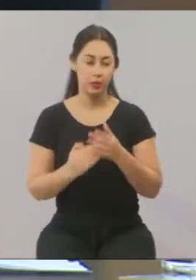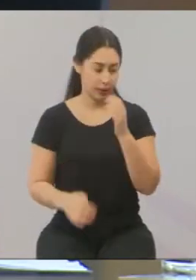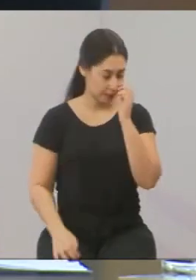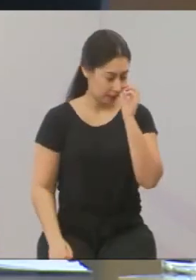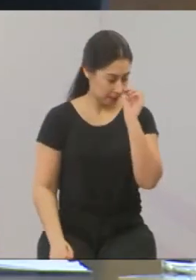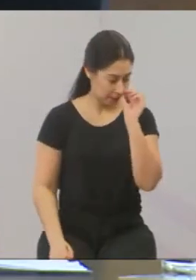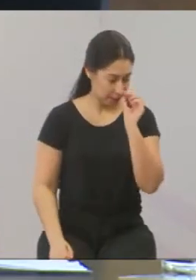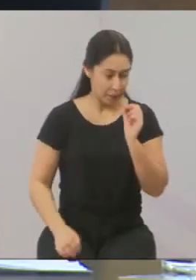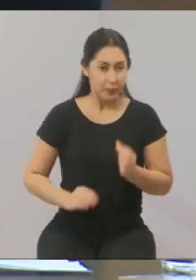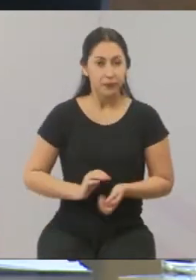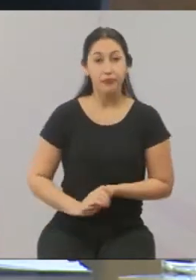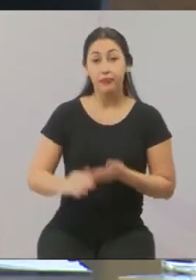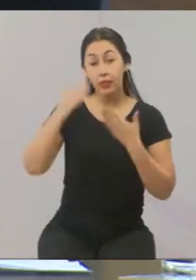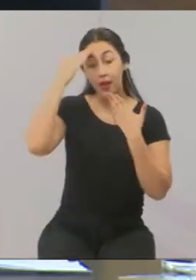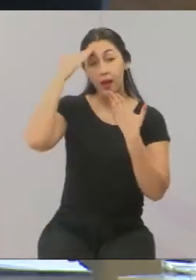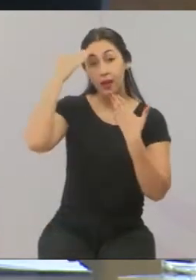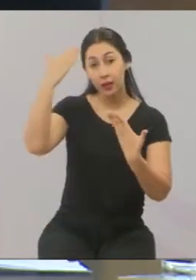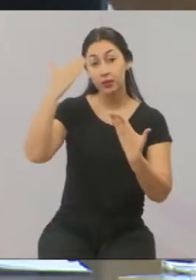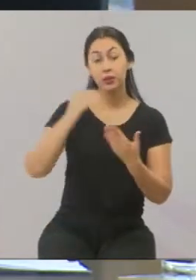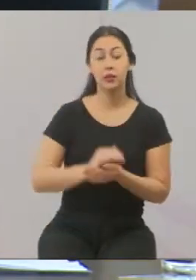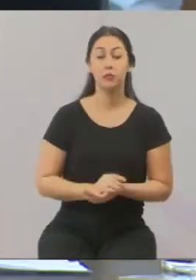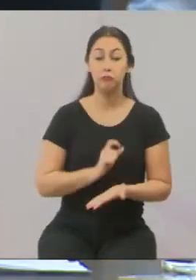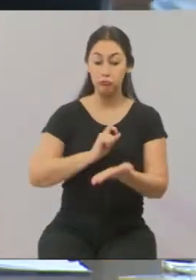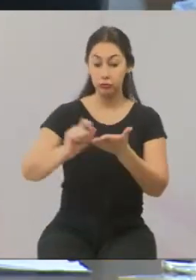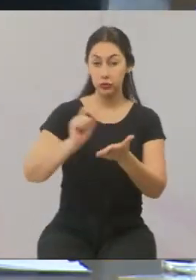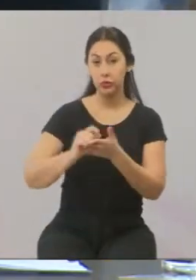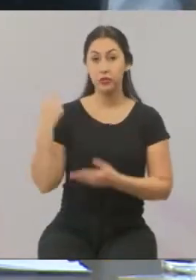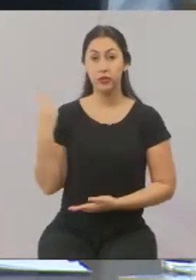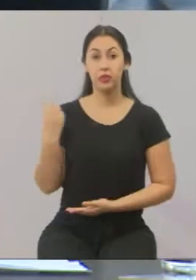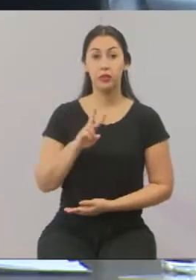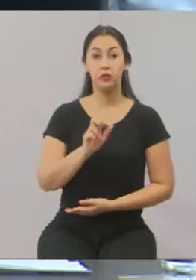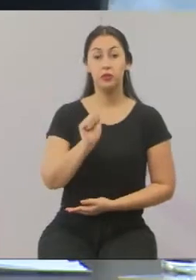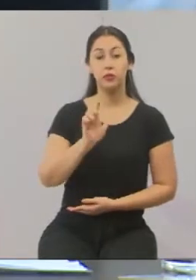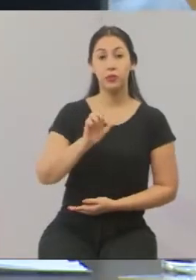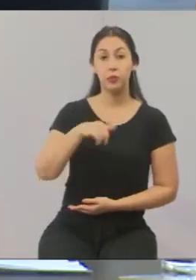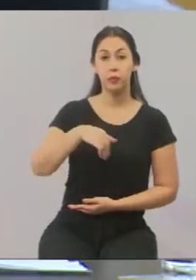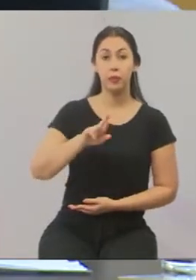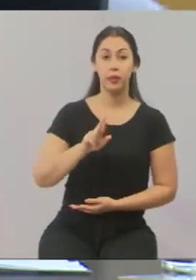concessionária, antecipando agradecimento pela atenção dispensada, subscrevemos. Vereador Valmir Parque